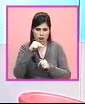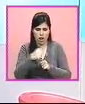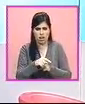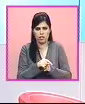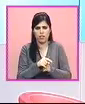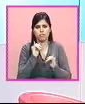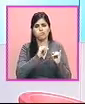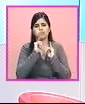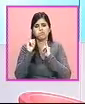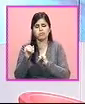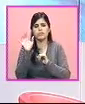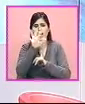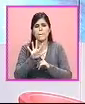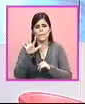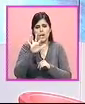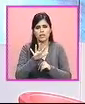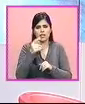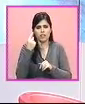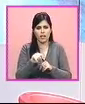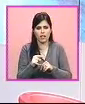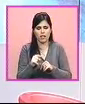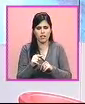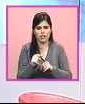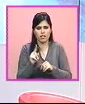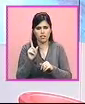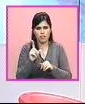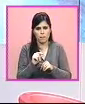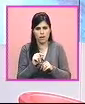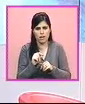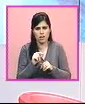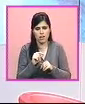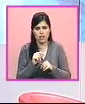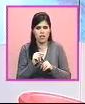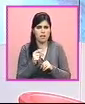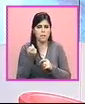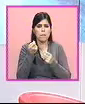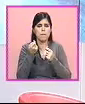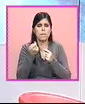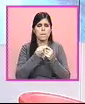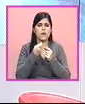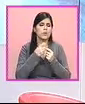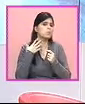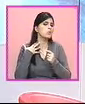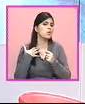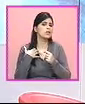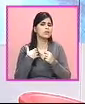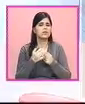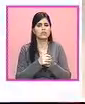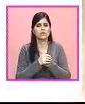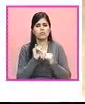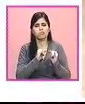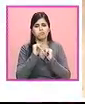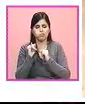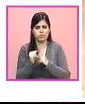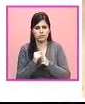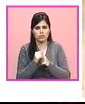imagem seguinte, vamos ver ainda aqui junto ao pescoço, Exato. E agora, na imagem seguinte, a tal situação